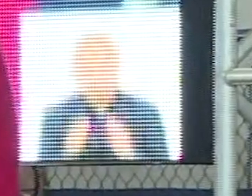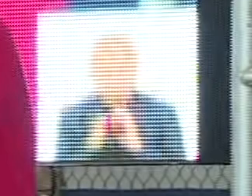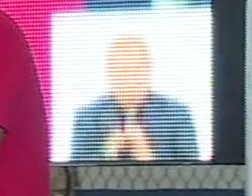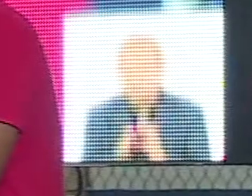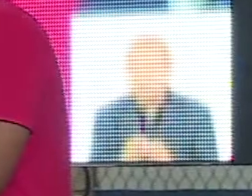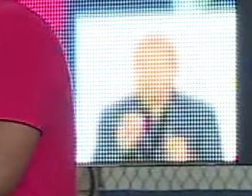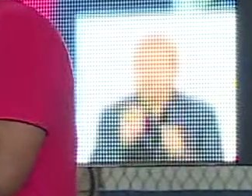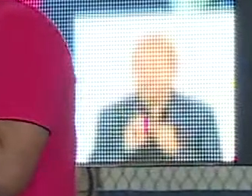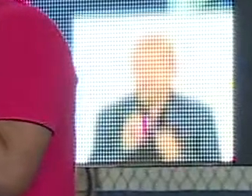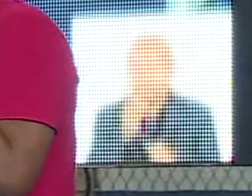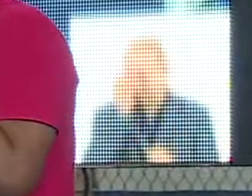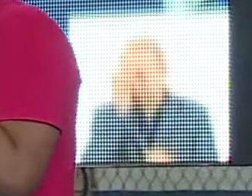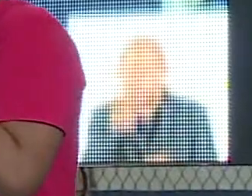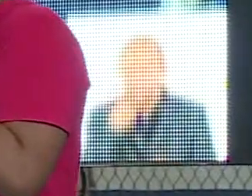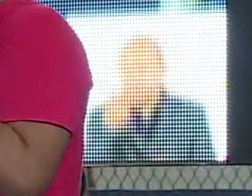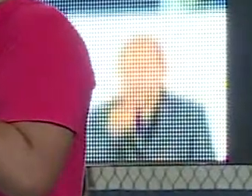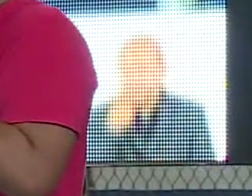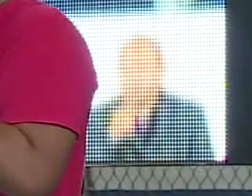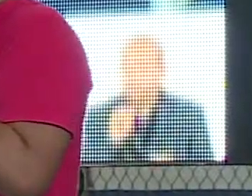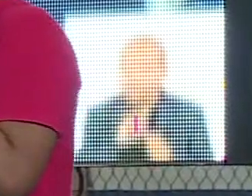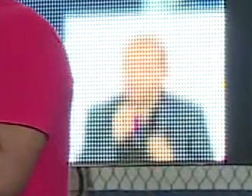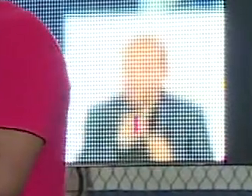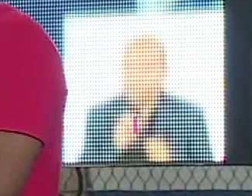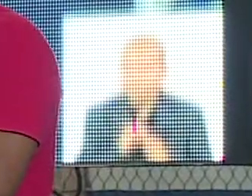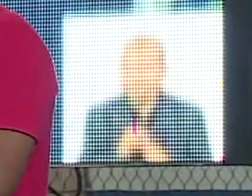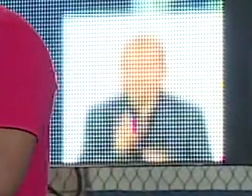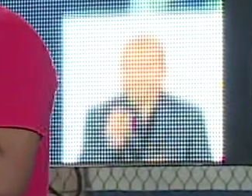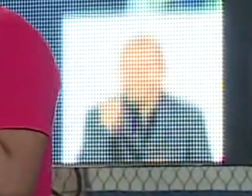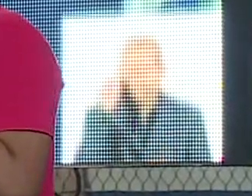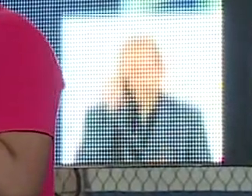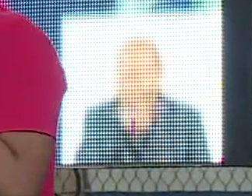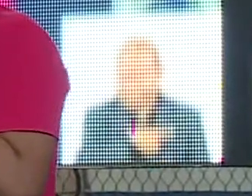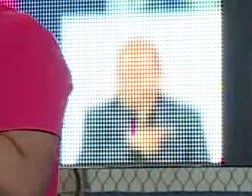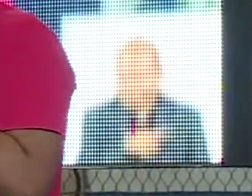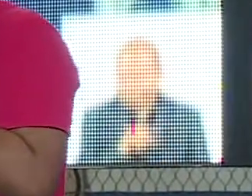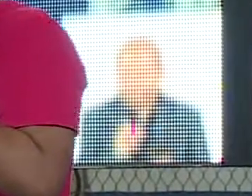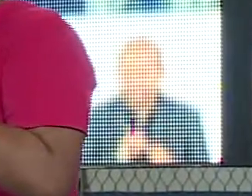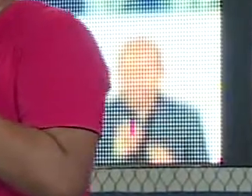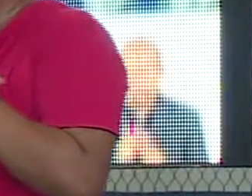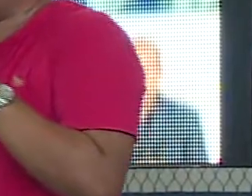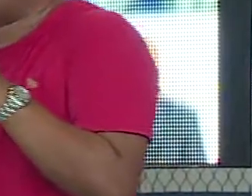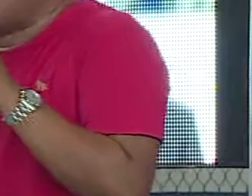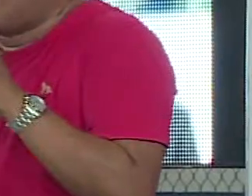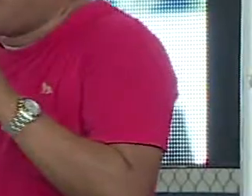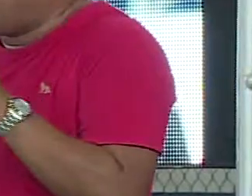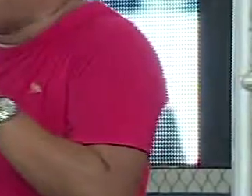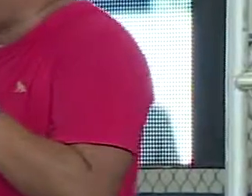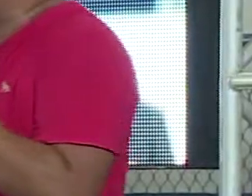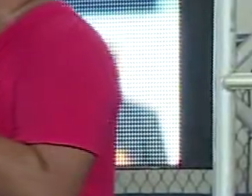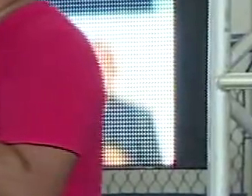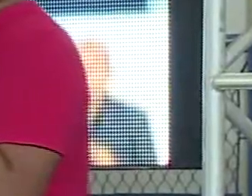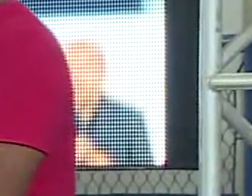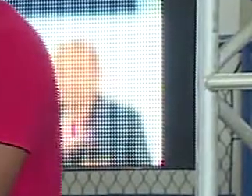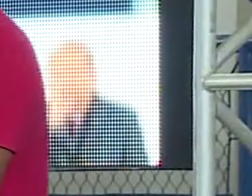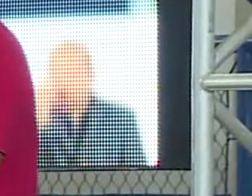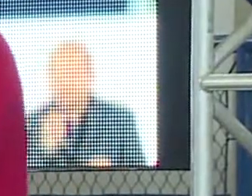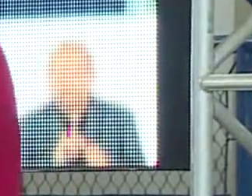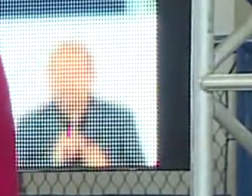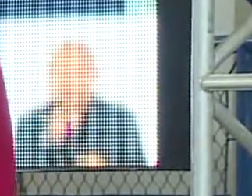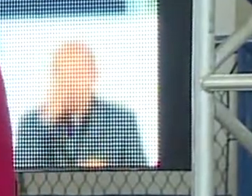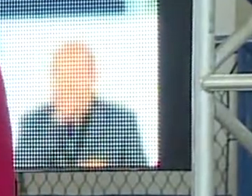ela só ocorre se a temperatura for por volta de 1 milhão de graus Celsius e a pressão for por volta de 100